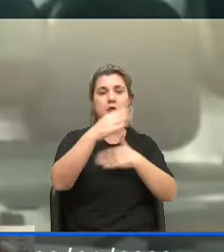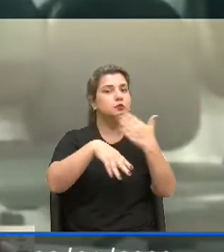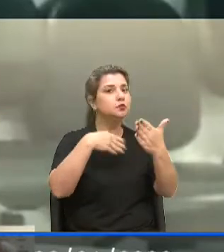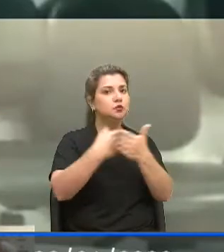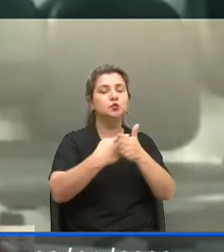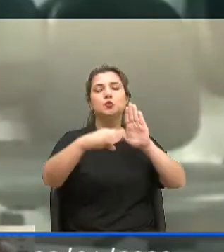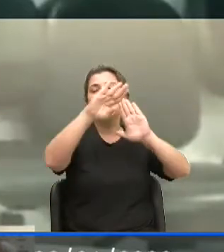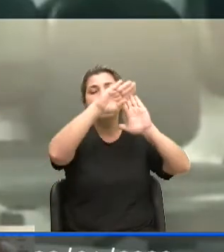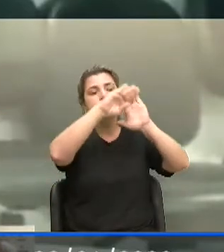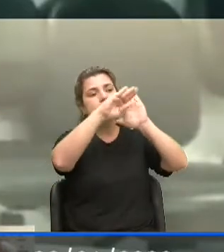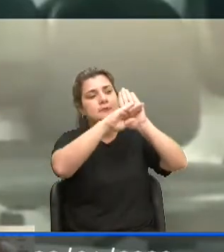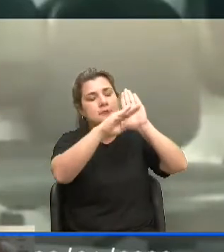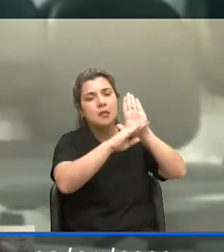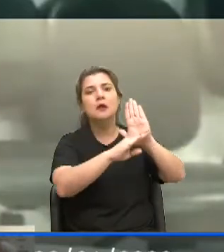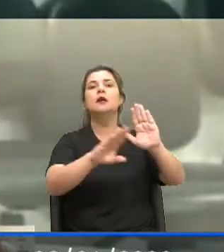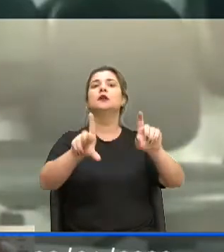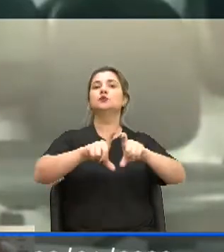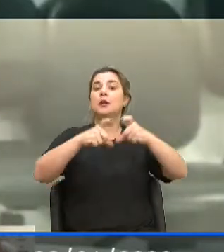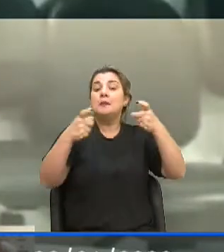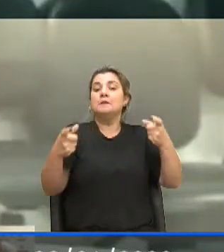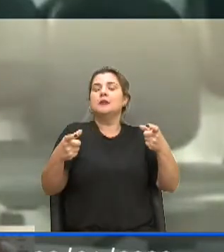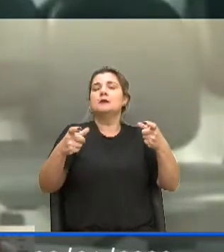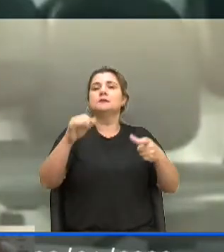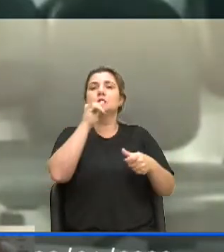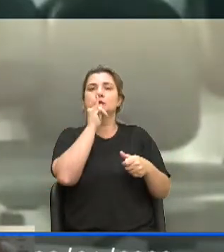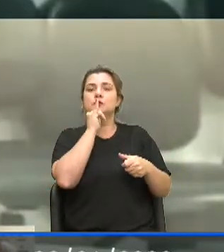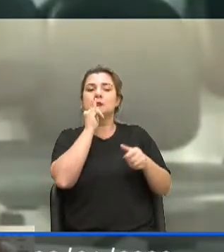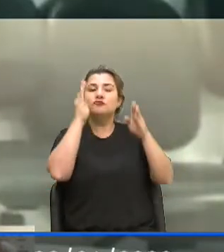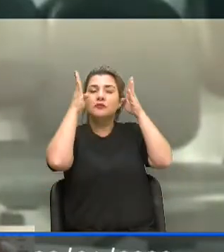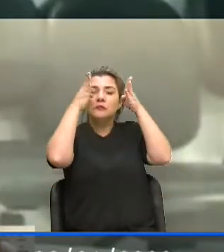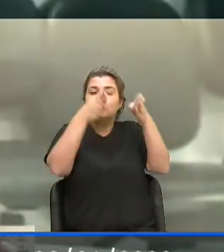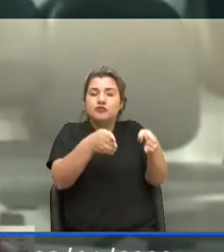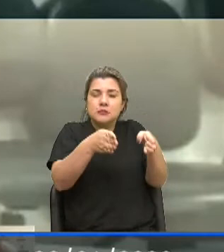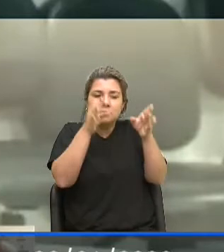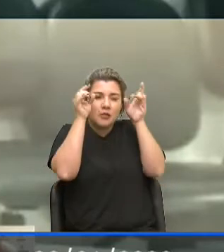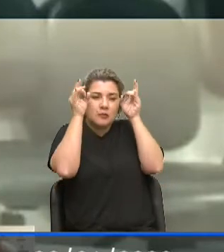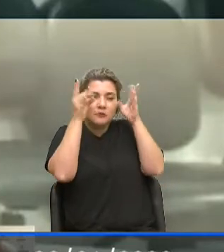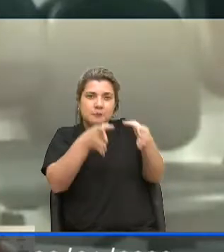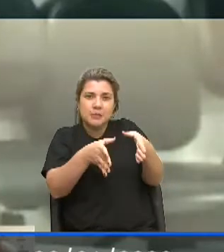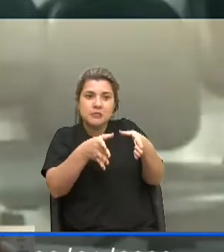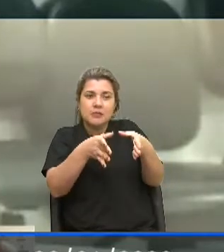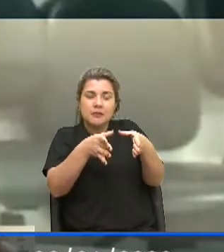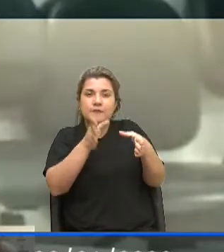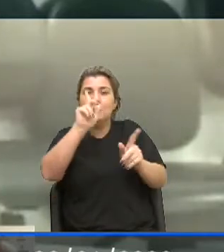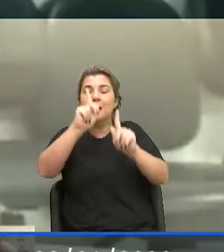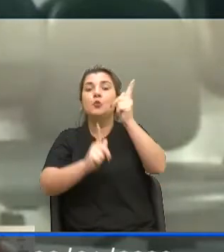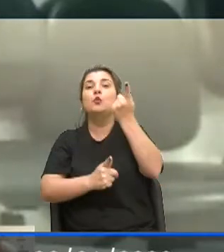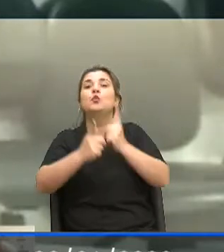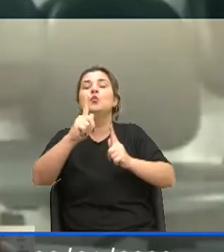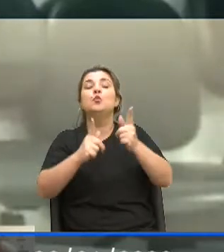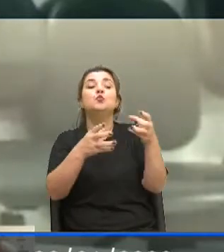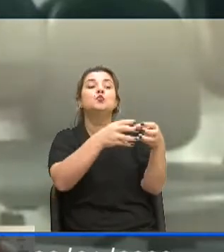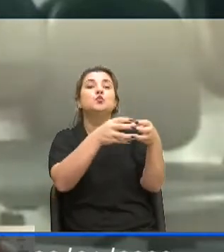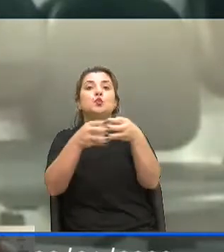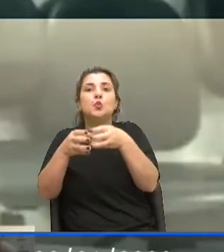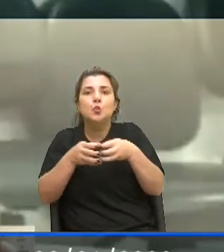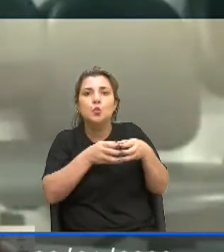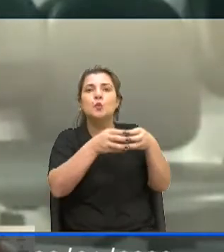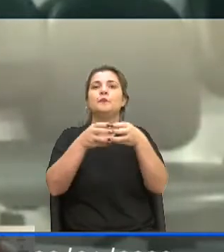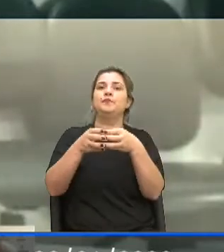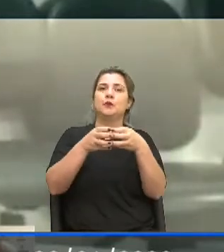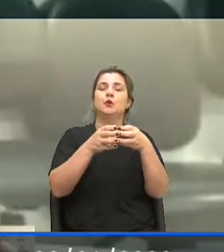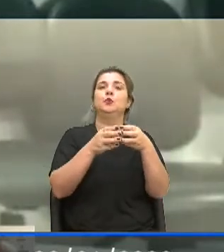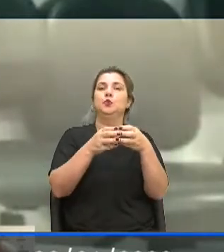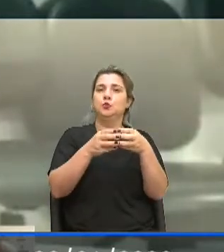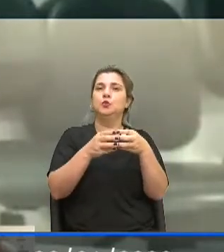a ampliação desses testes e direcionando especificamente para alguns grupos da população, onde a gente vai poder